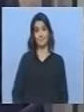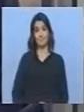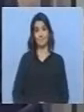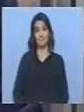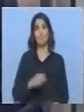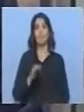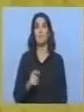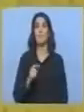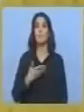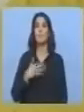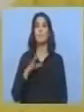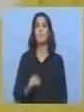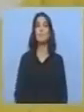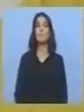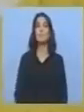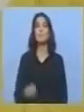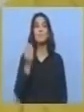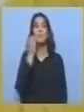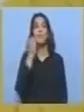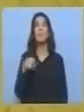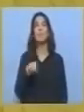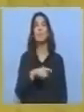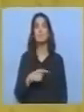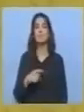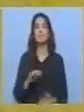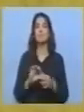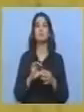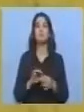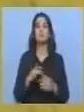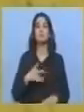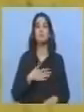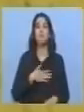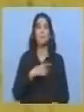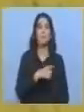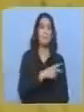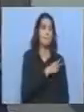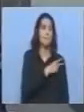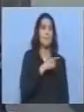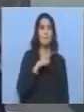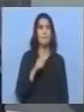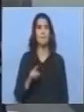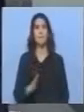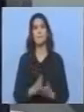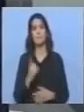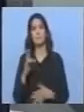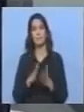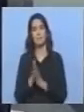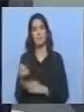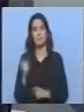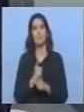Pedro Barbas Homem, como é que vocês se relacionam com as empresas? Como é que é a universidade... Deixa-me só pegar aqui